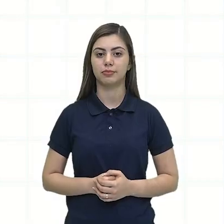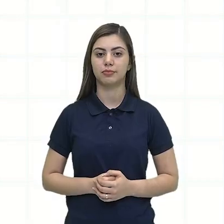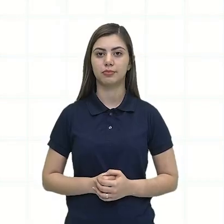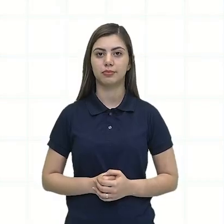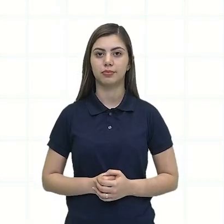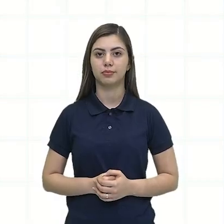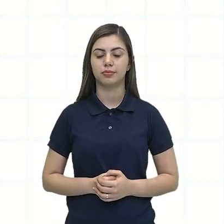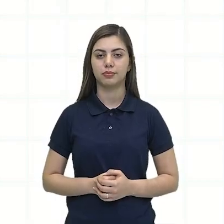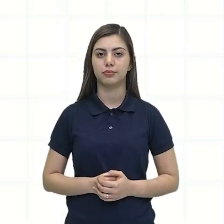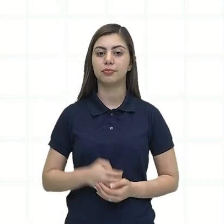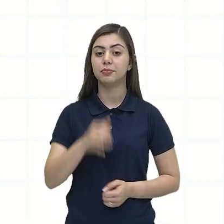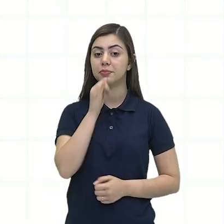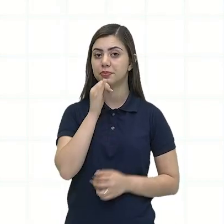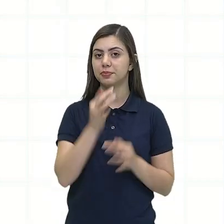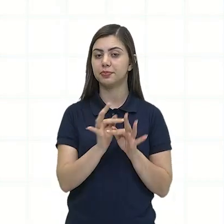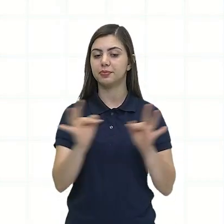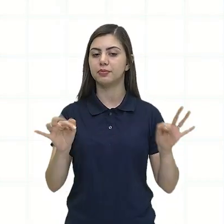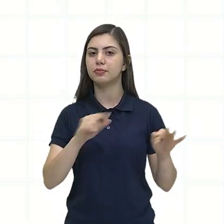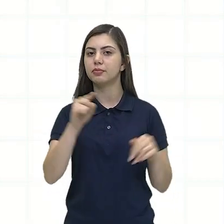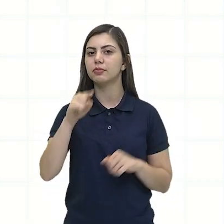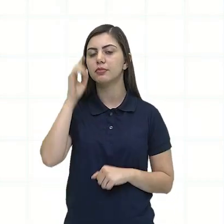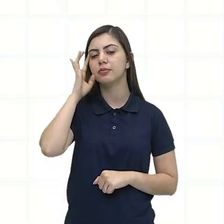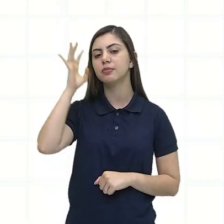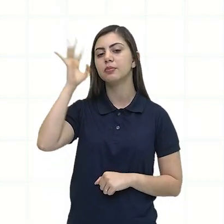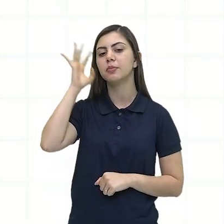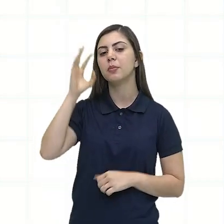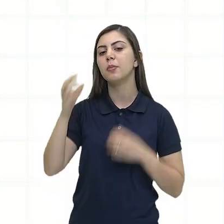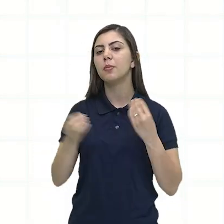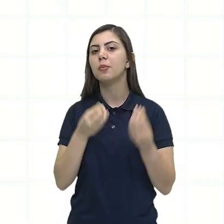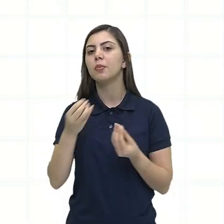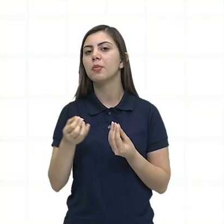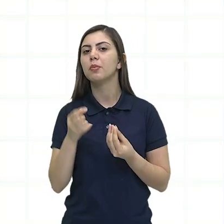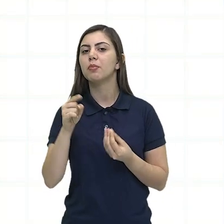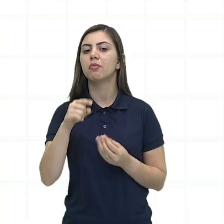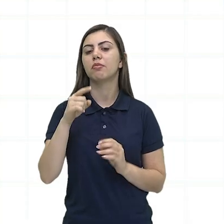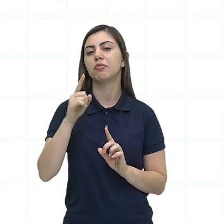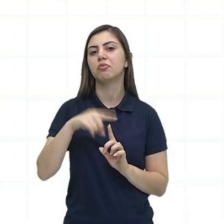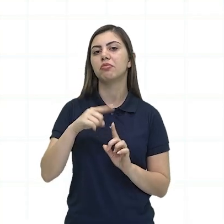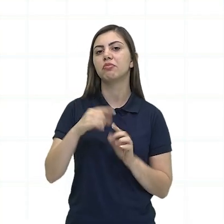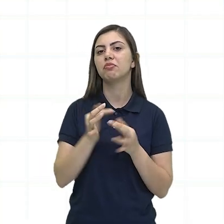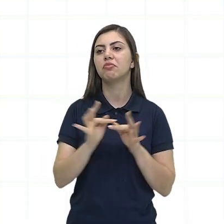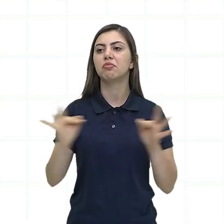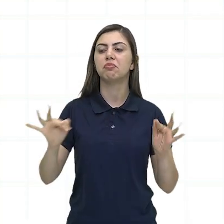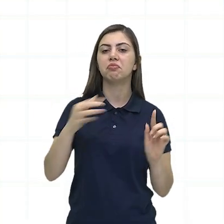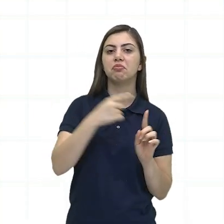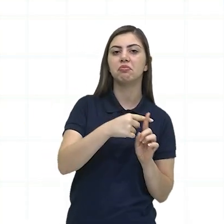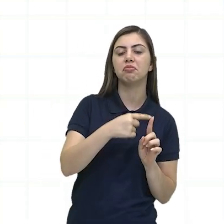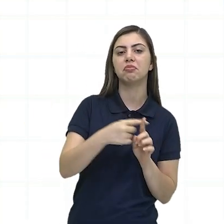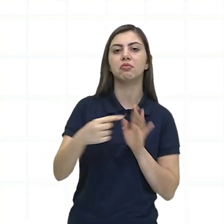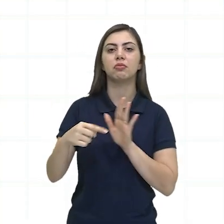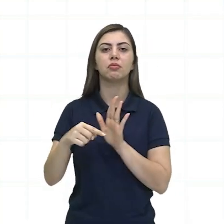my car. Pensem aí, qual é a forma que está essa frase aqui? É negativa, afirmativa? Ela é uma